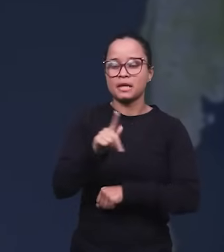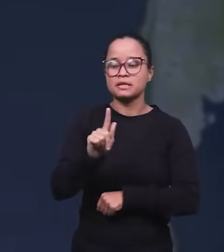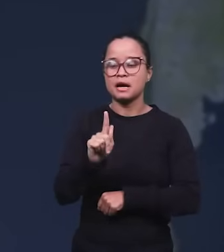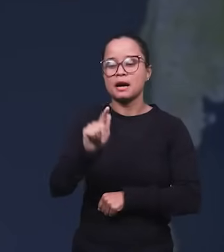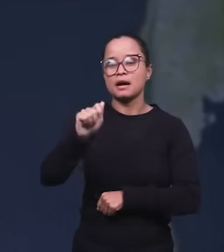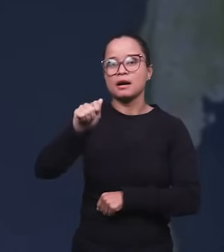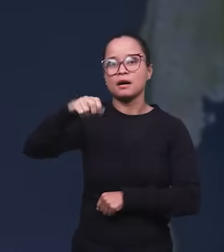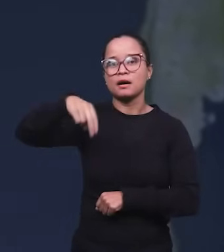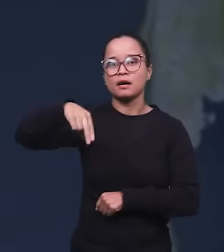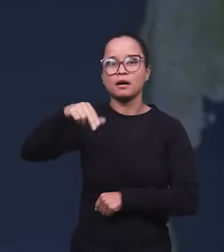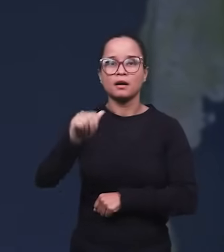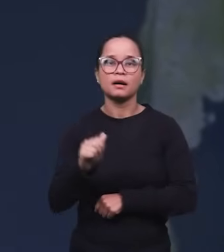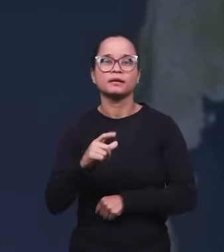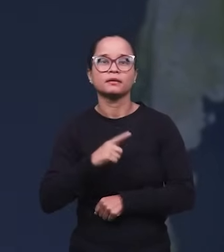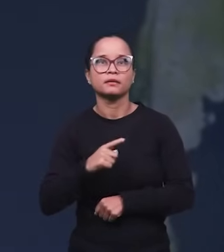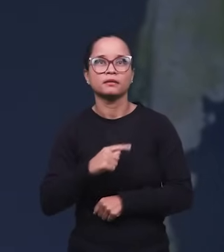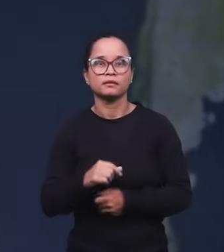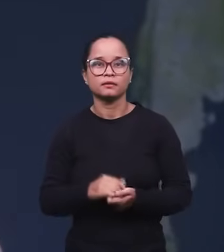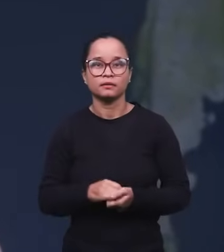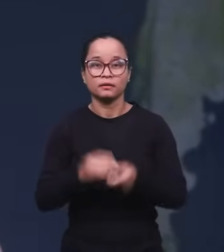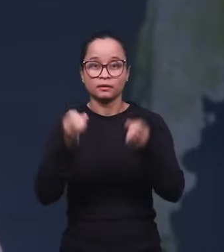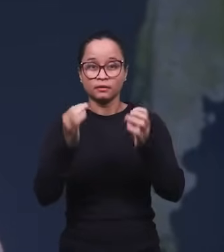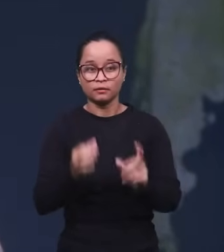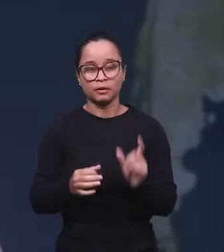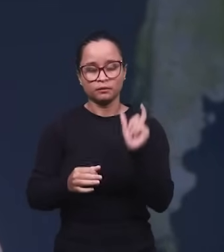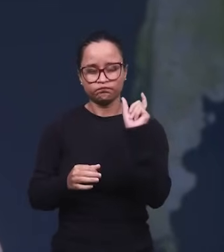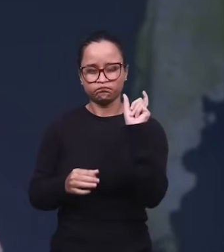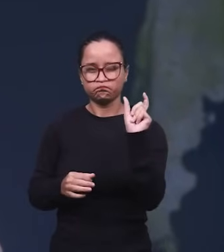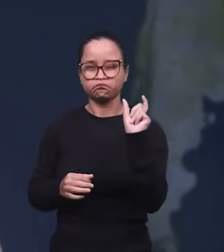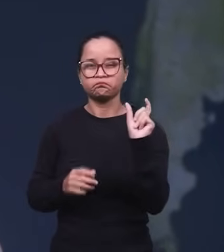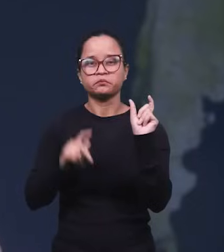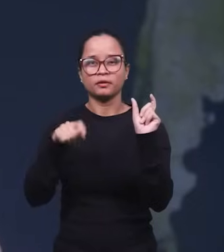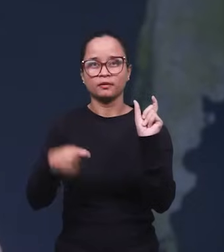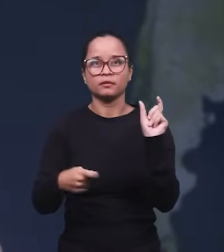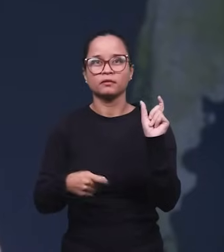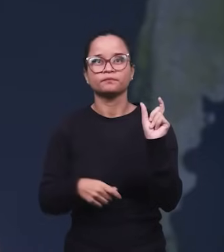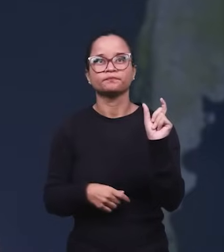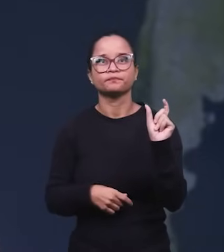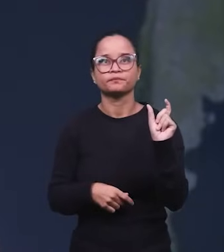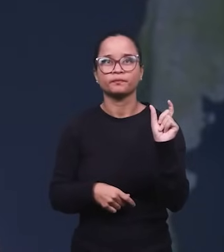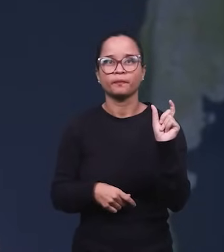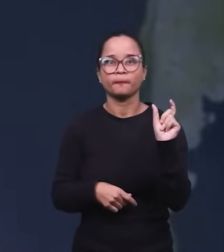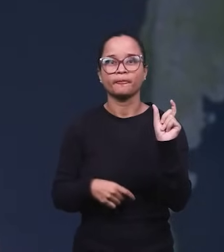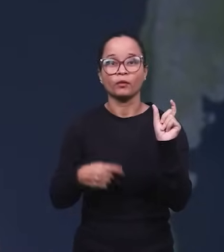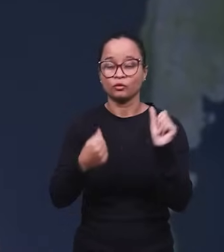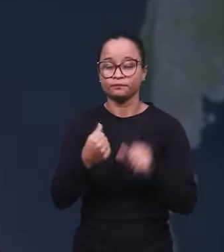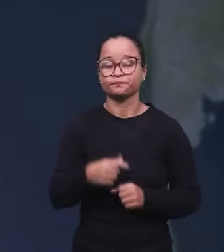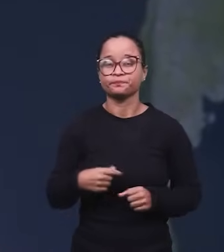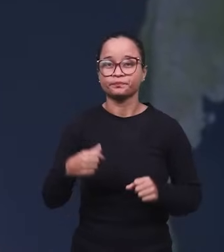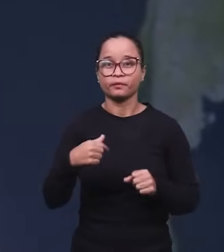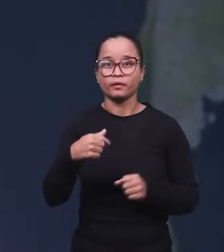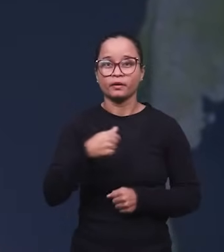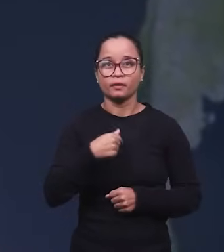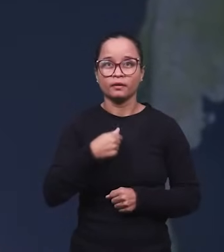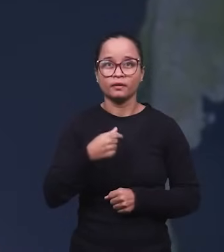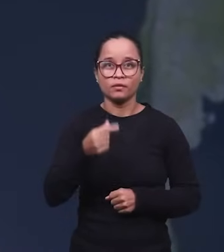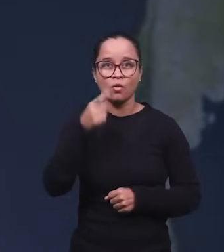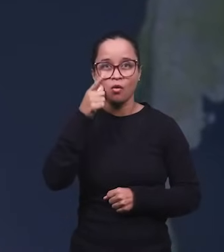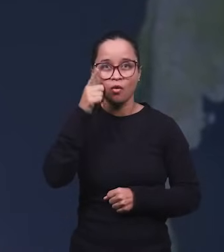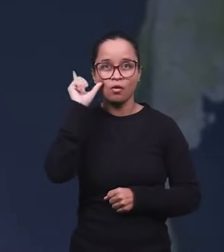Gana. Aí, imediatamente, teve um momento que ele usou uma expressão em que ele disse assim, eu